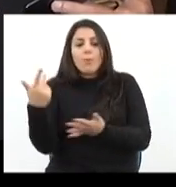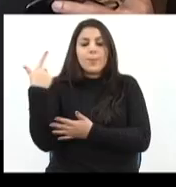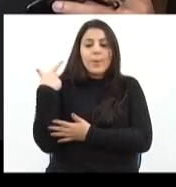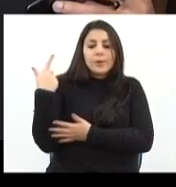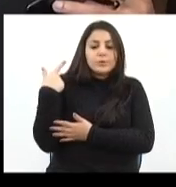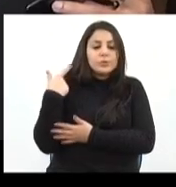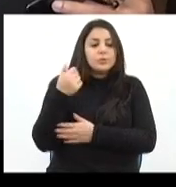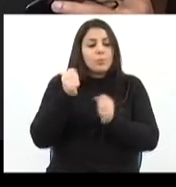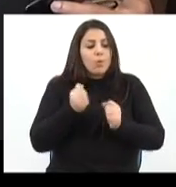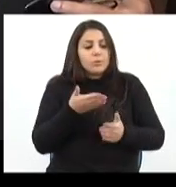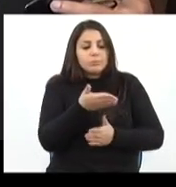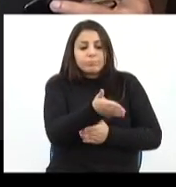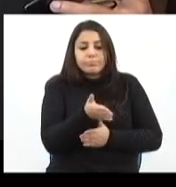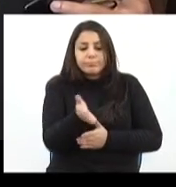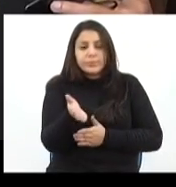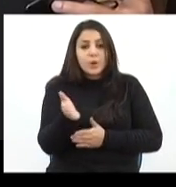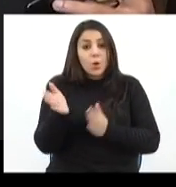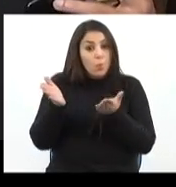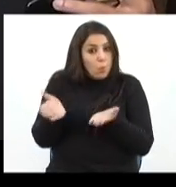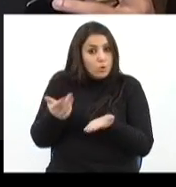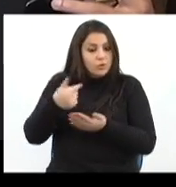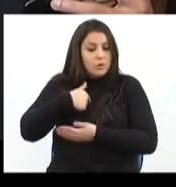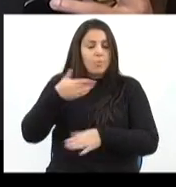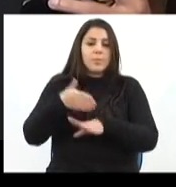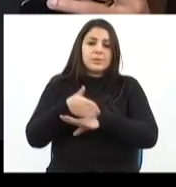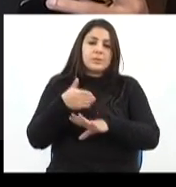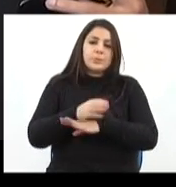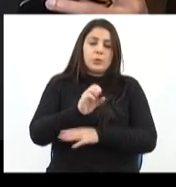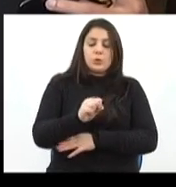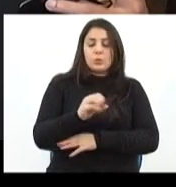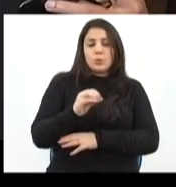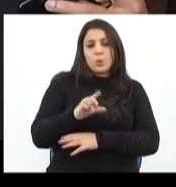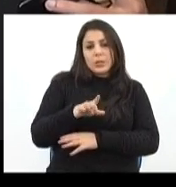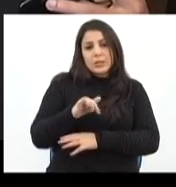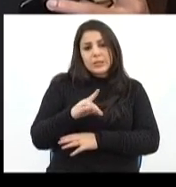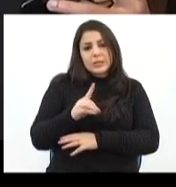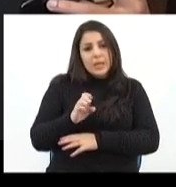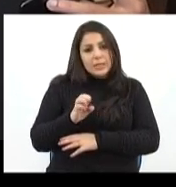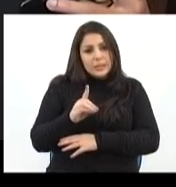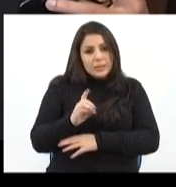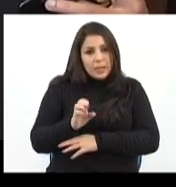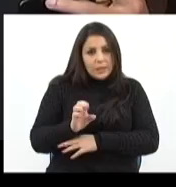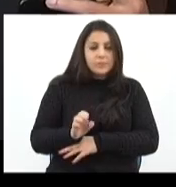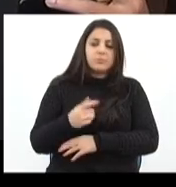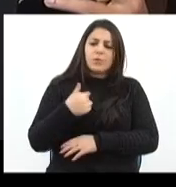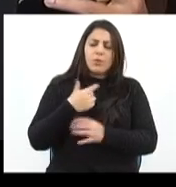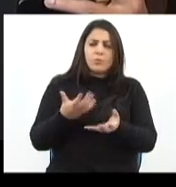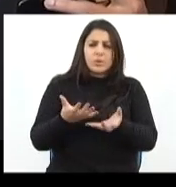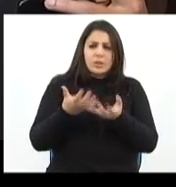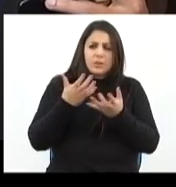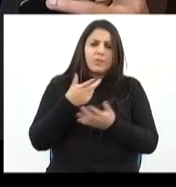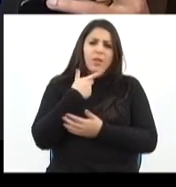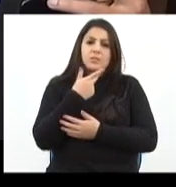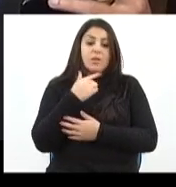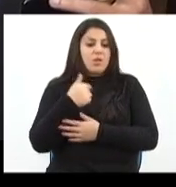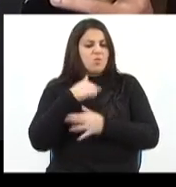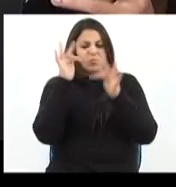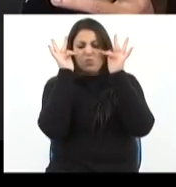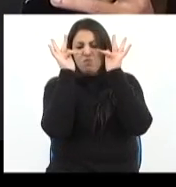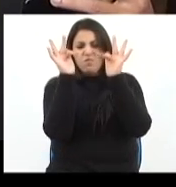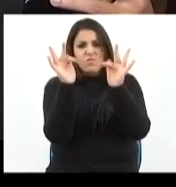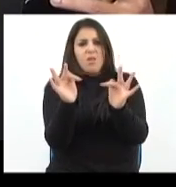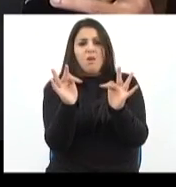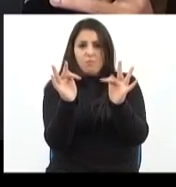no próprio partido, hoje eu sou do Partido Solidariedade. Eu queria que a população de Passo Fundo soubesse que eu não sou fiel a partido e nunca vou